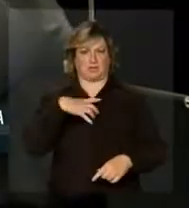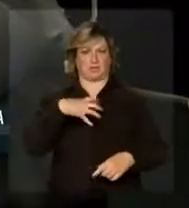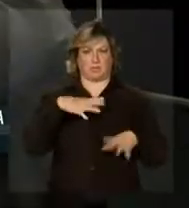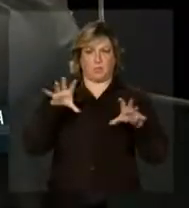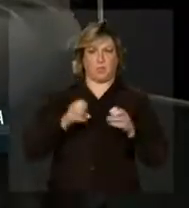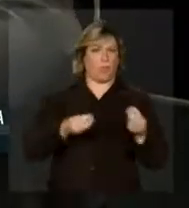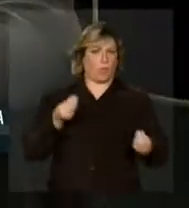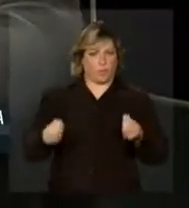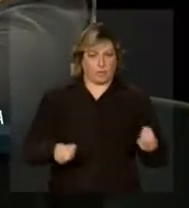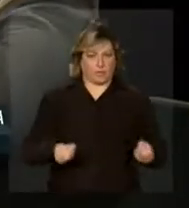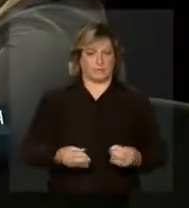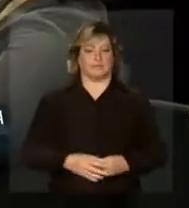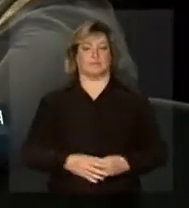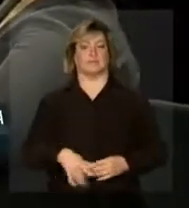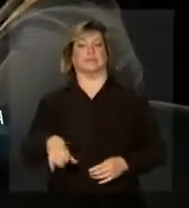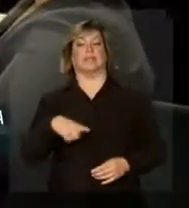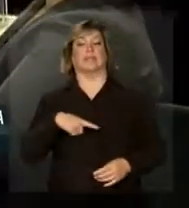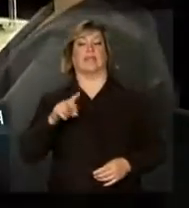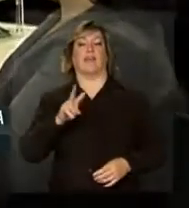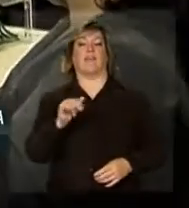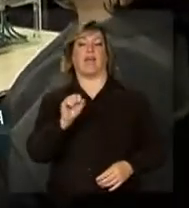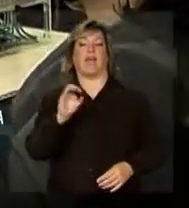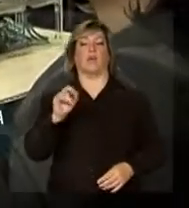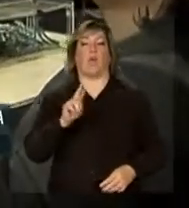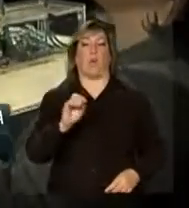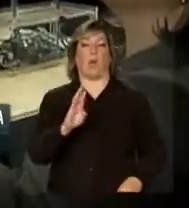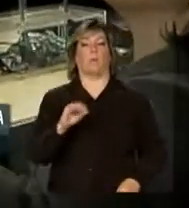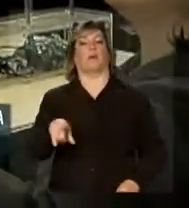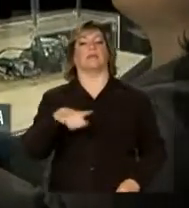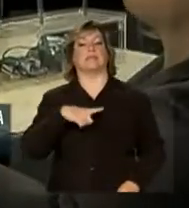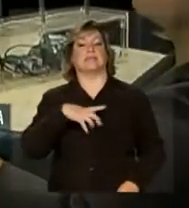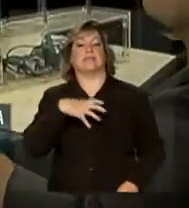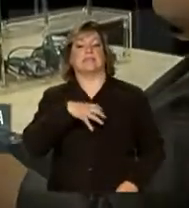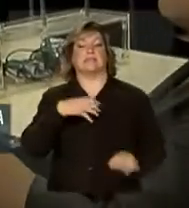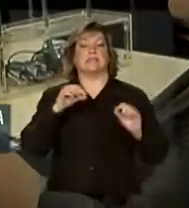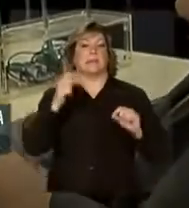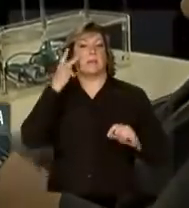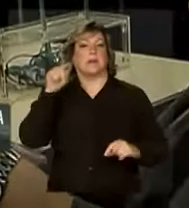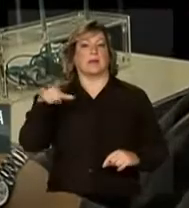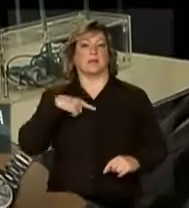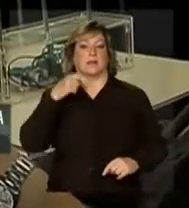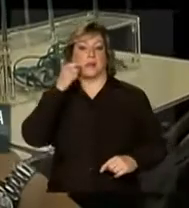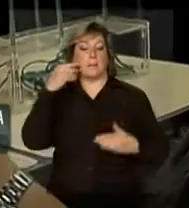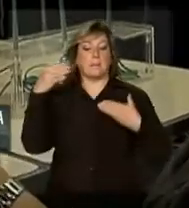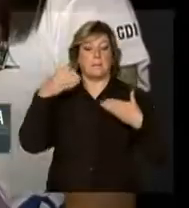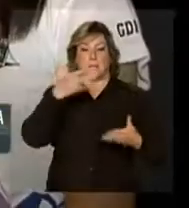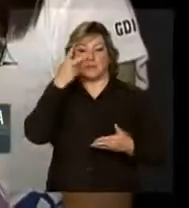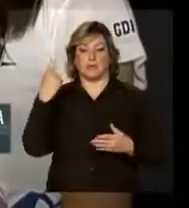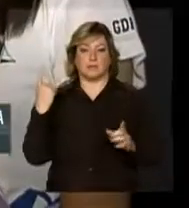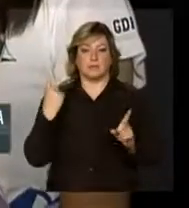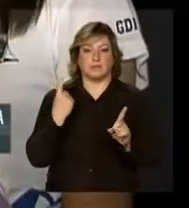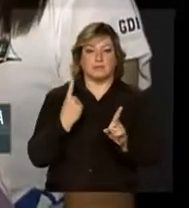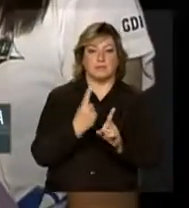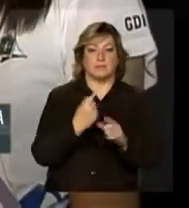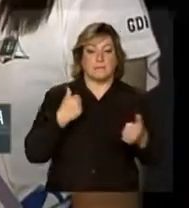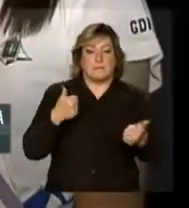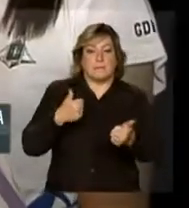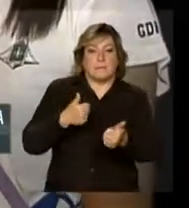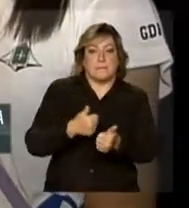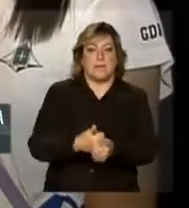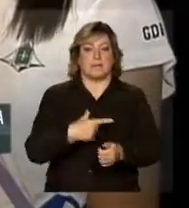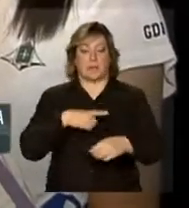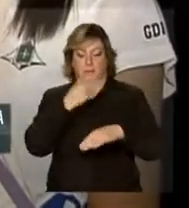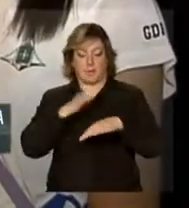quê esse conjunto de vasos robô eles são sensíveis a presença das pessoas a proximidades das pessoas